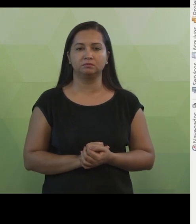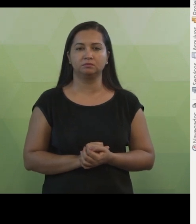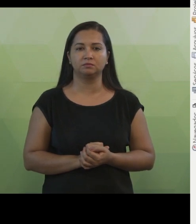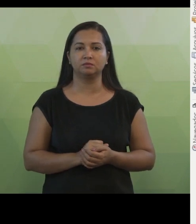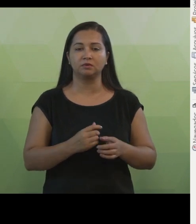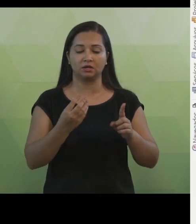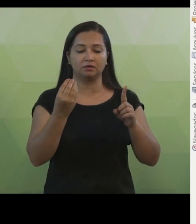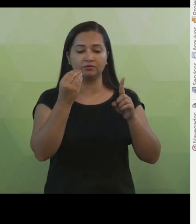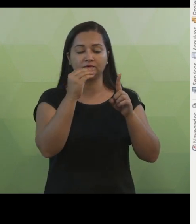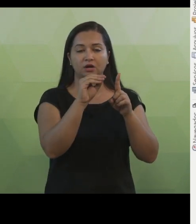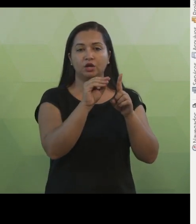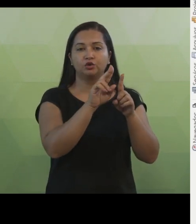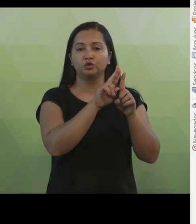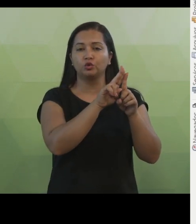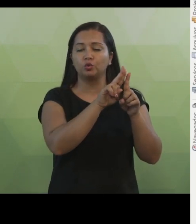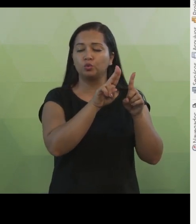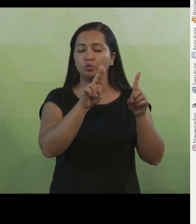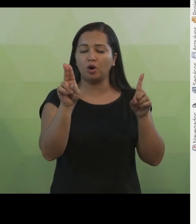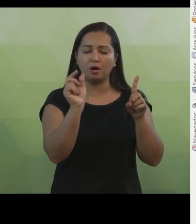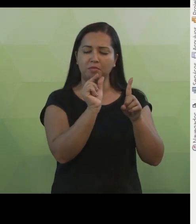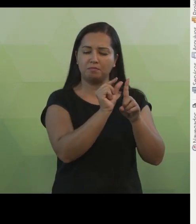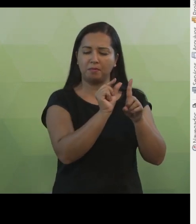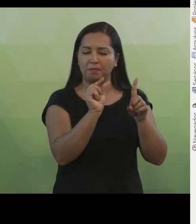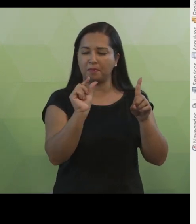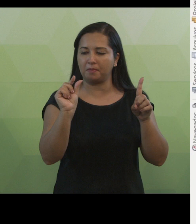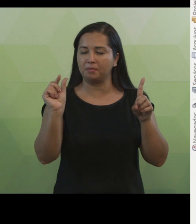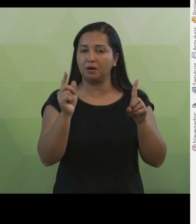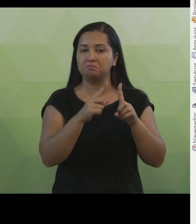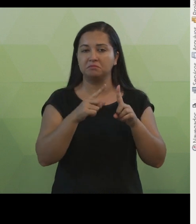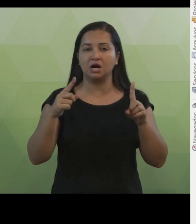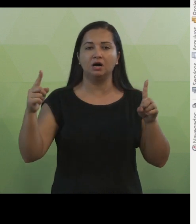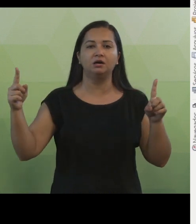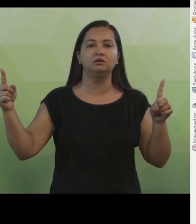aqui system.out.println